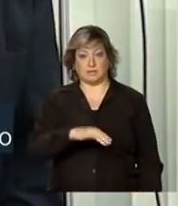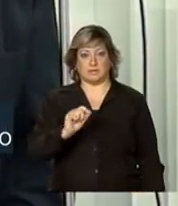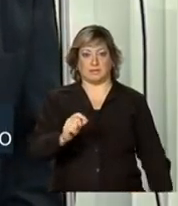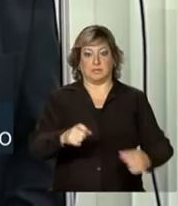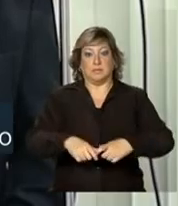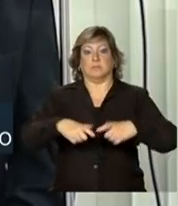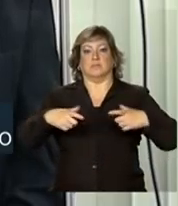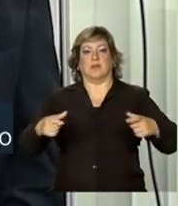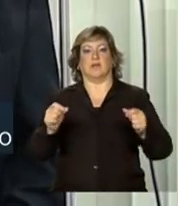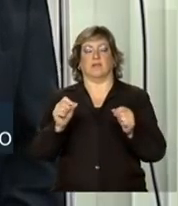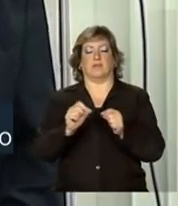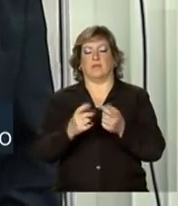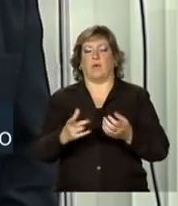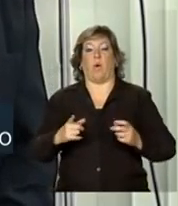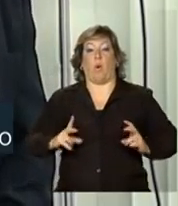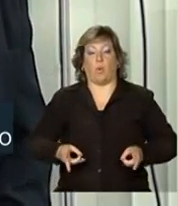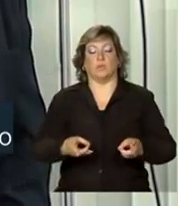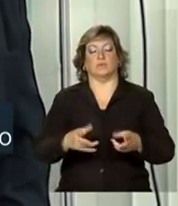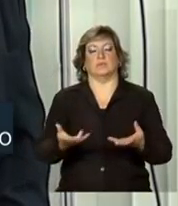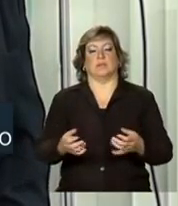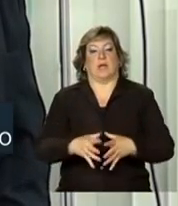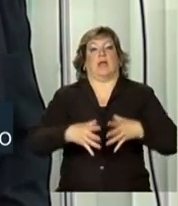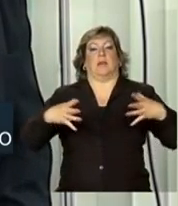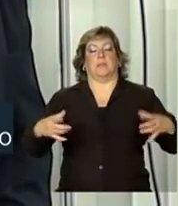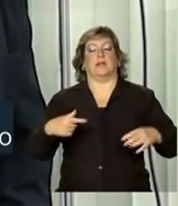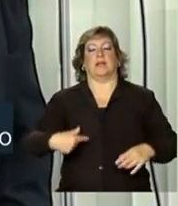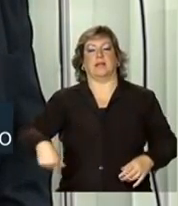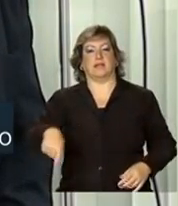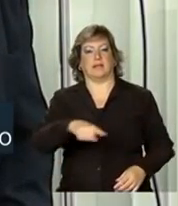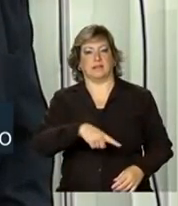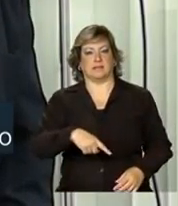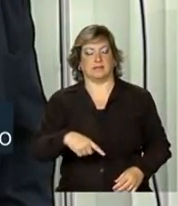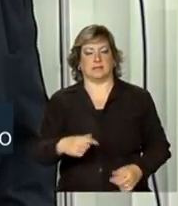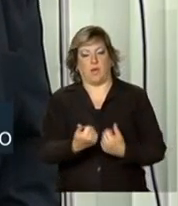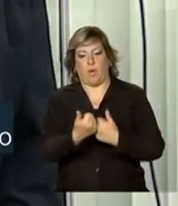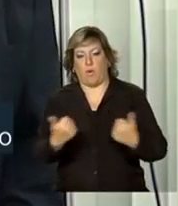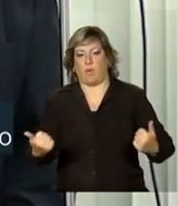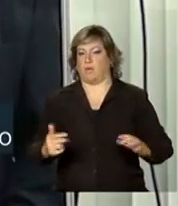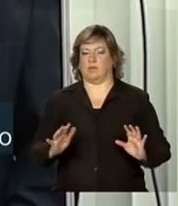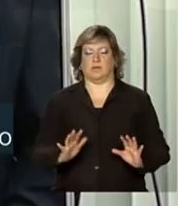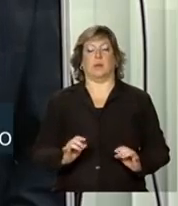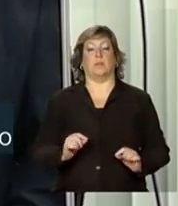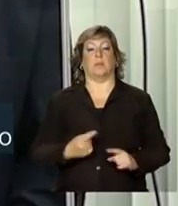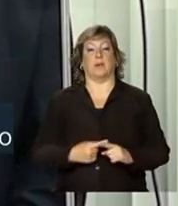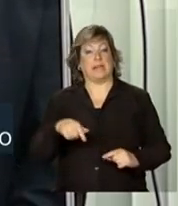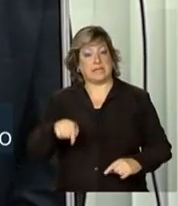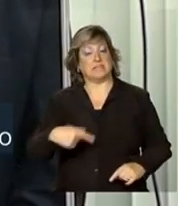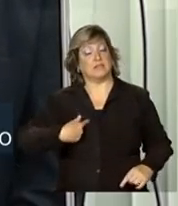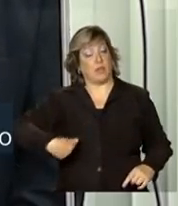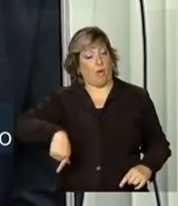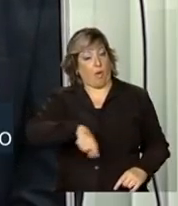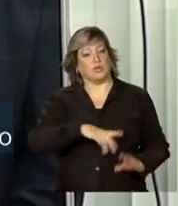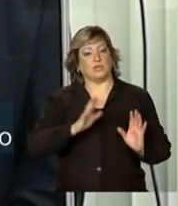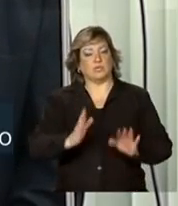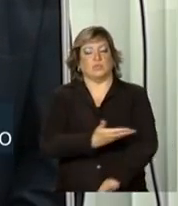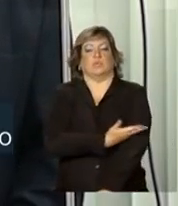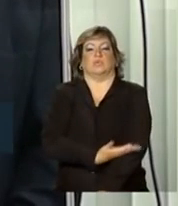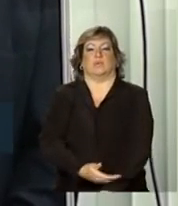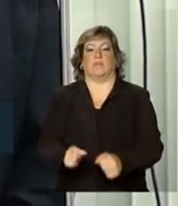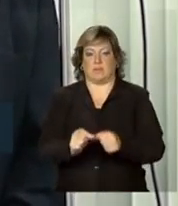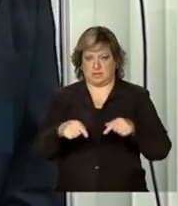amplie, participe, continue e amplie essa nossa cooperação. Isso é da nossa natureza. Se nós